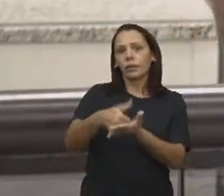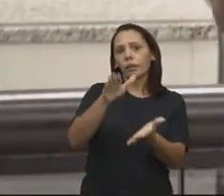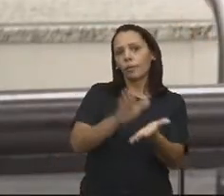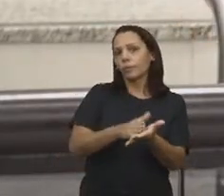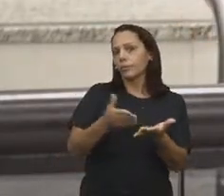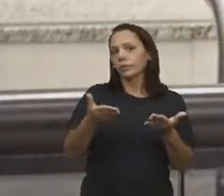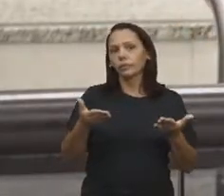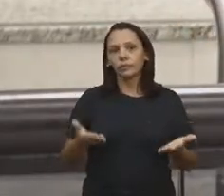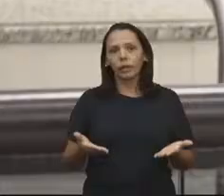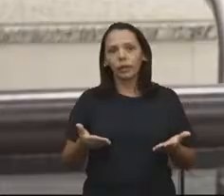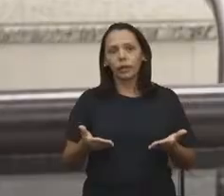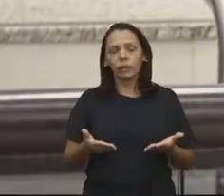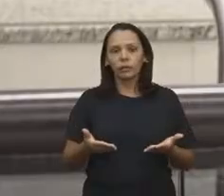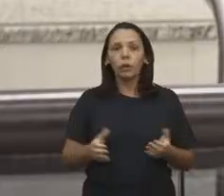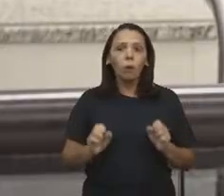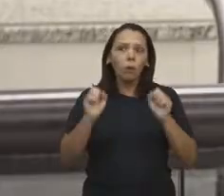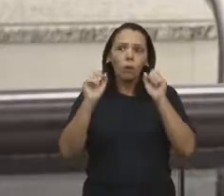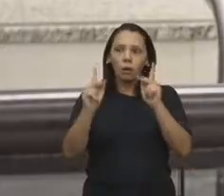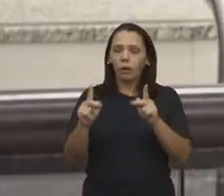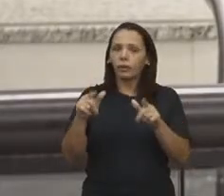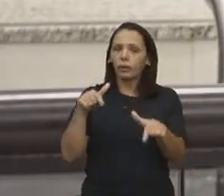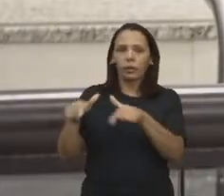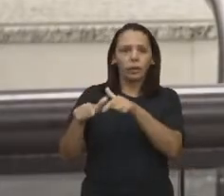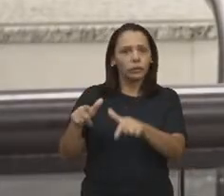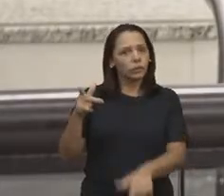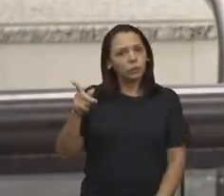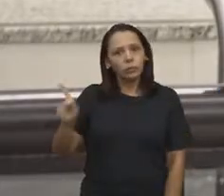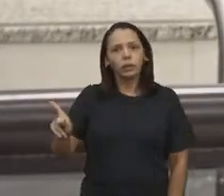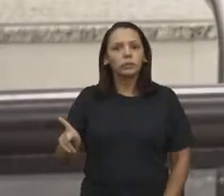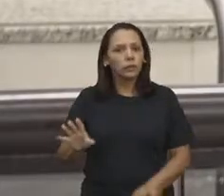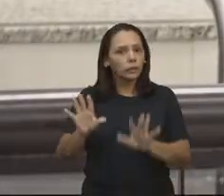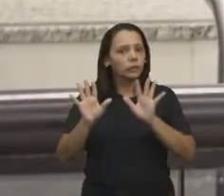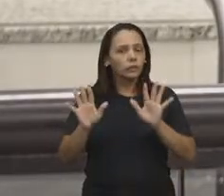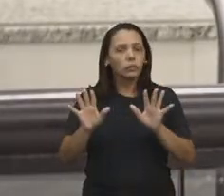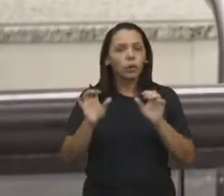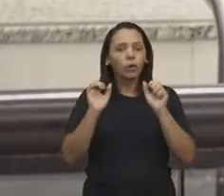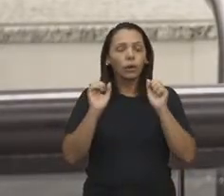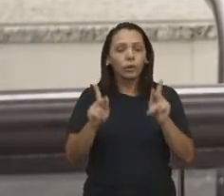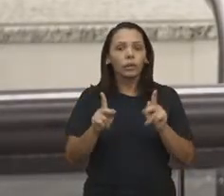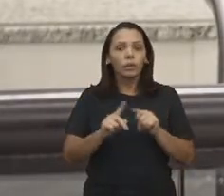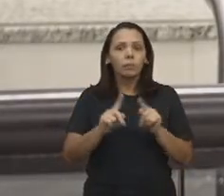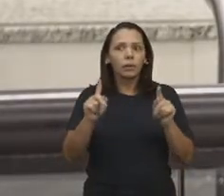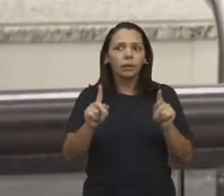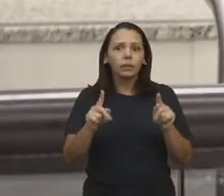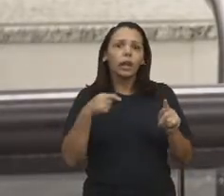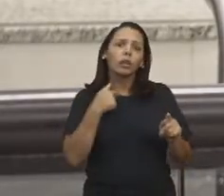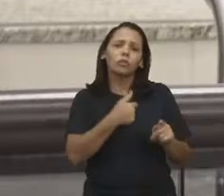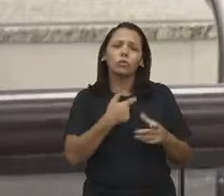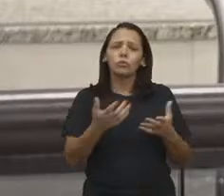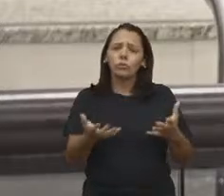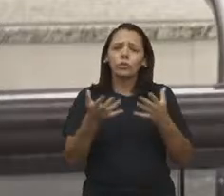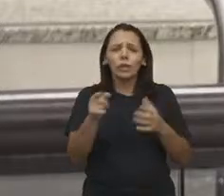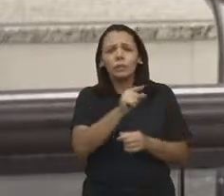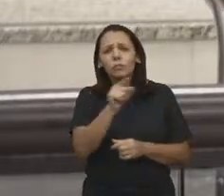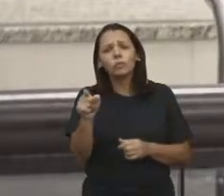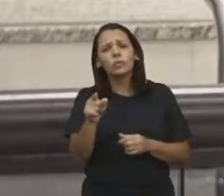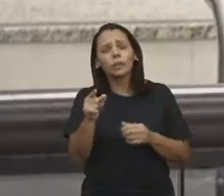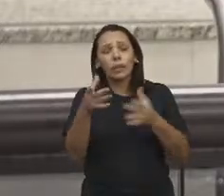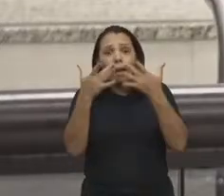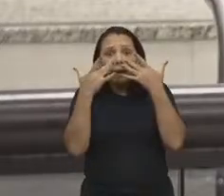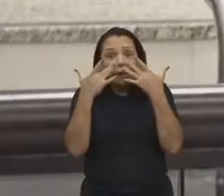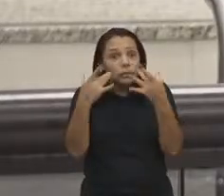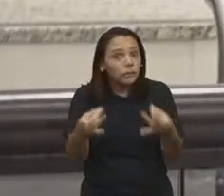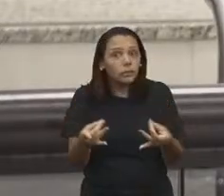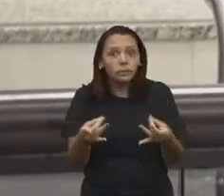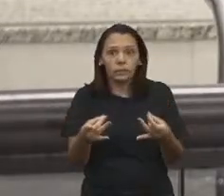E assim, eles estão na razão deles também, porque eles estão trabalhando, certo? Não estão tirando a razão de vocês também. Só que a gente quer de vocês que dê essa atenção para a